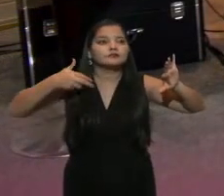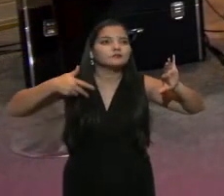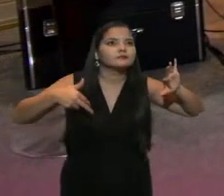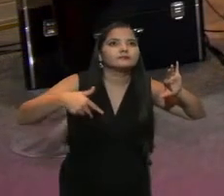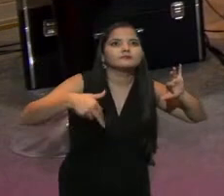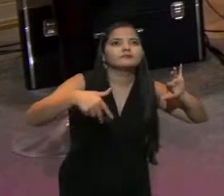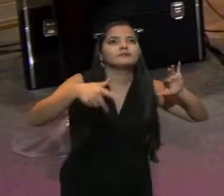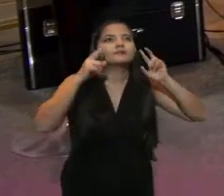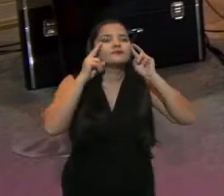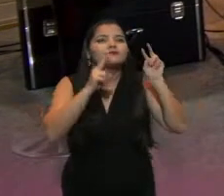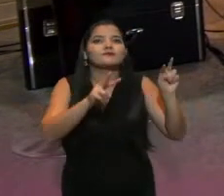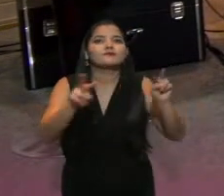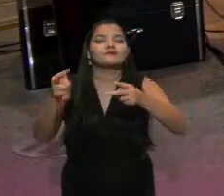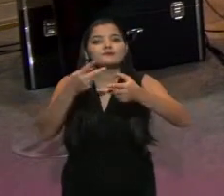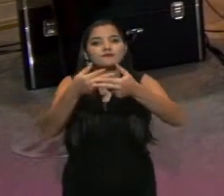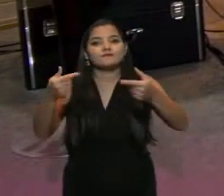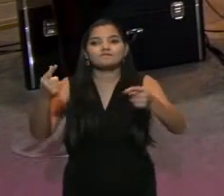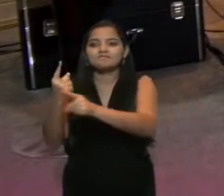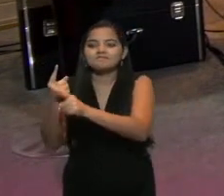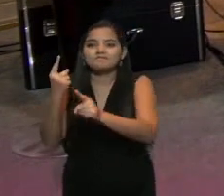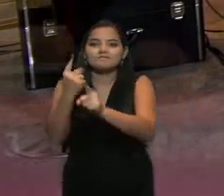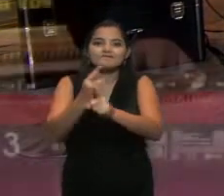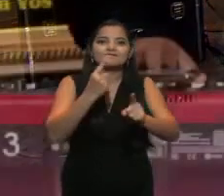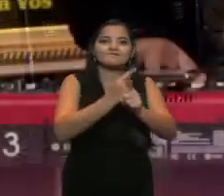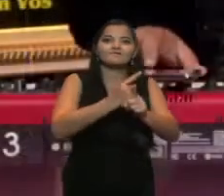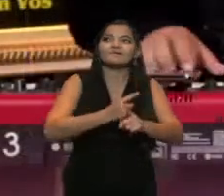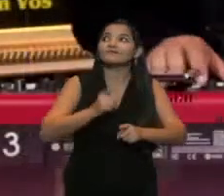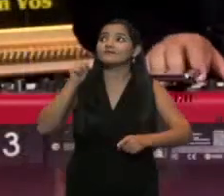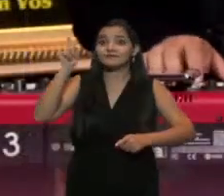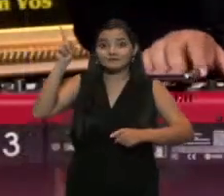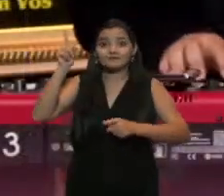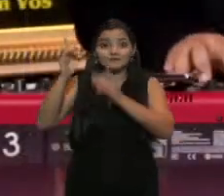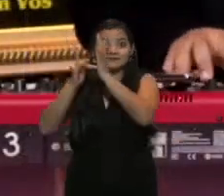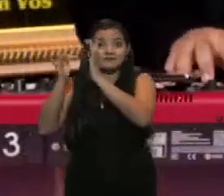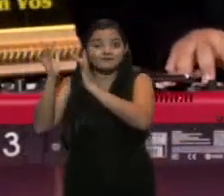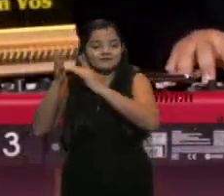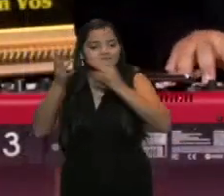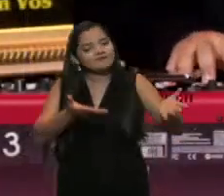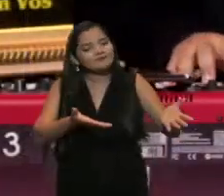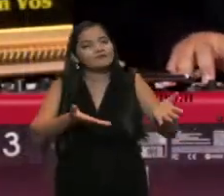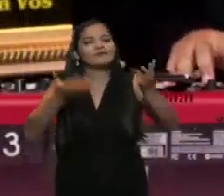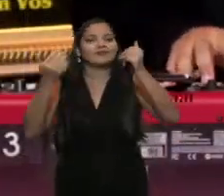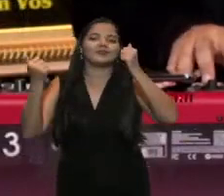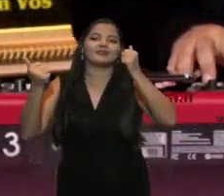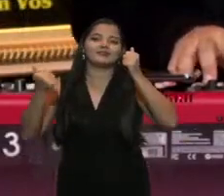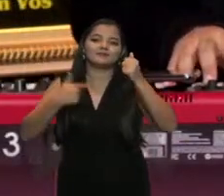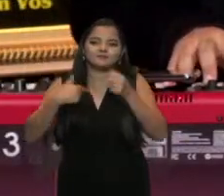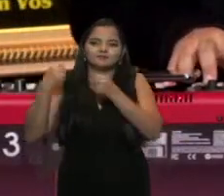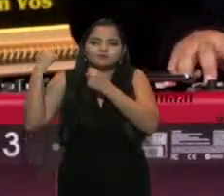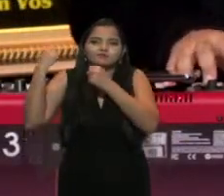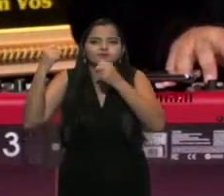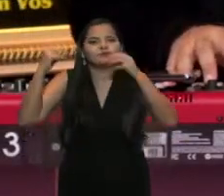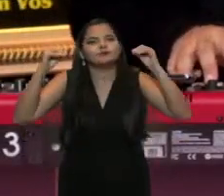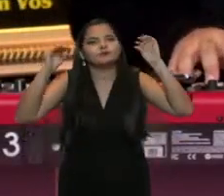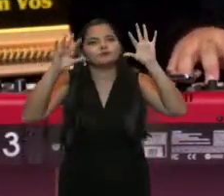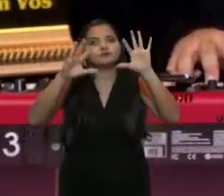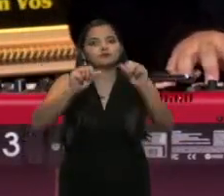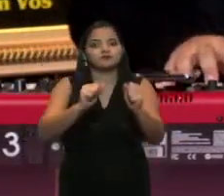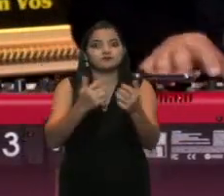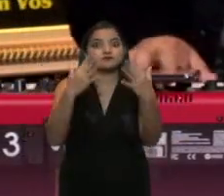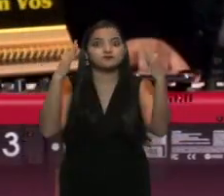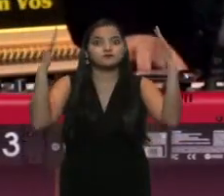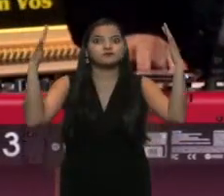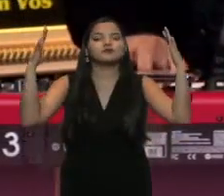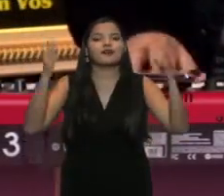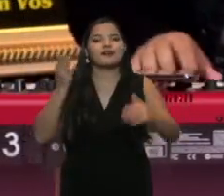filho, vem para fora, porque a minha luz te iluminará. É o Senhor falando com